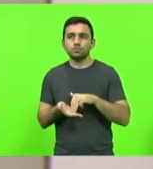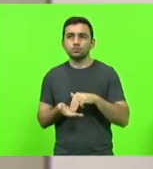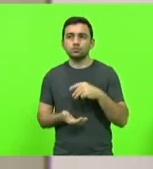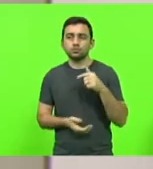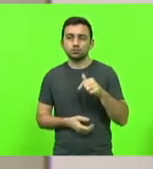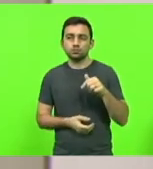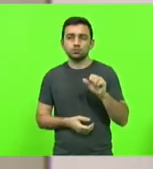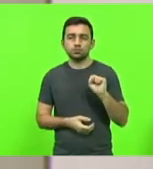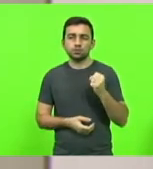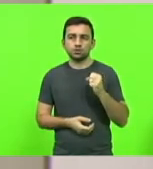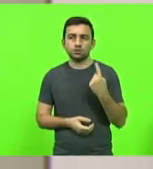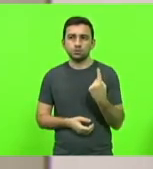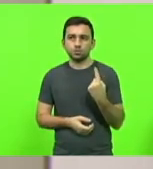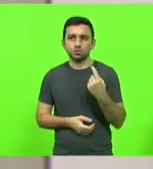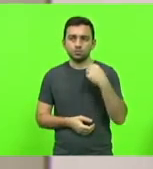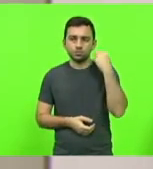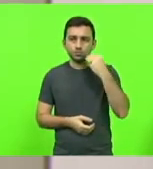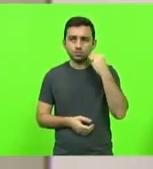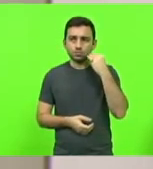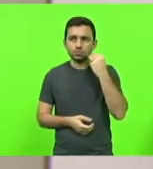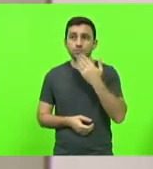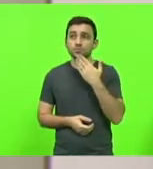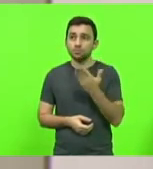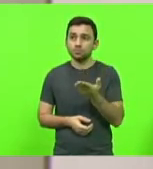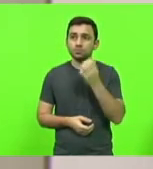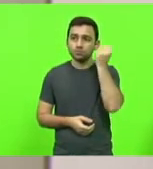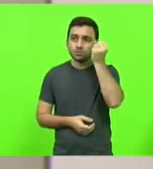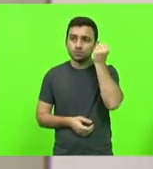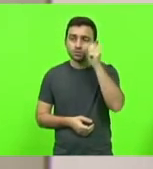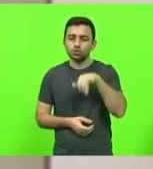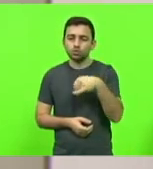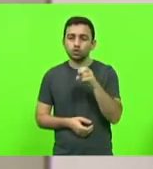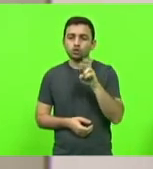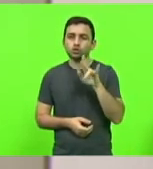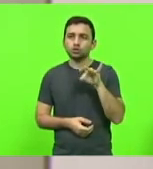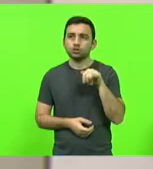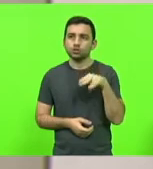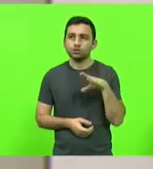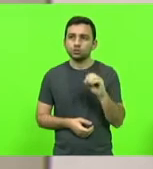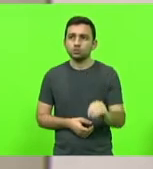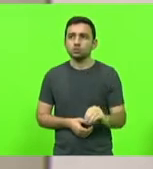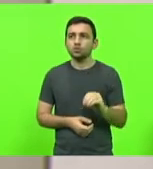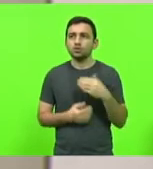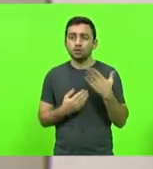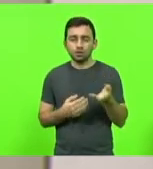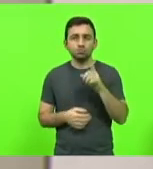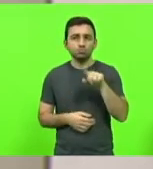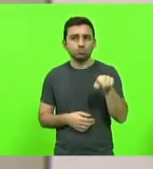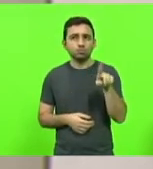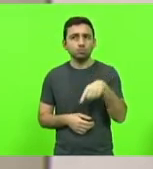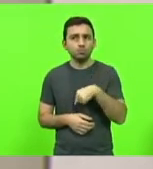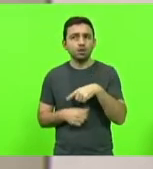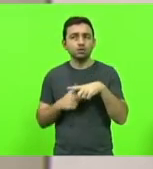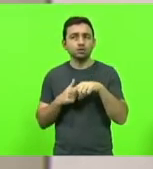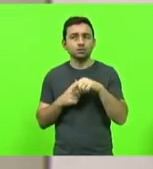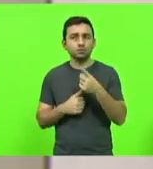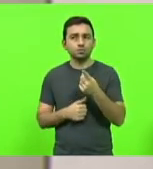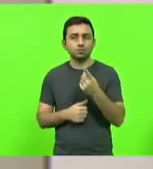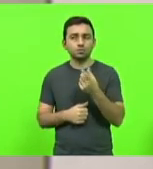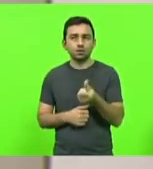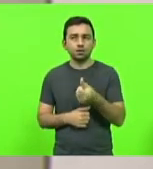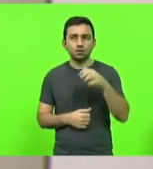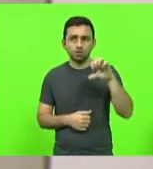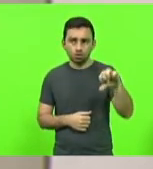autor deputado Márcio Machado, apelando ao senador Jorginho Melo que busque a revogação do artigo 169 do Código de Trânsito